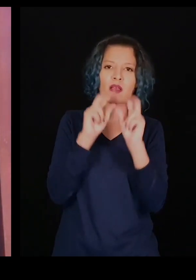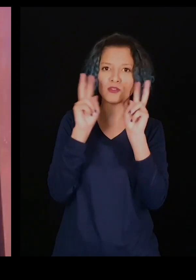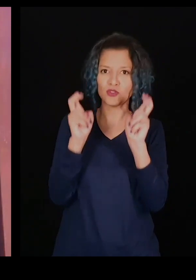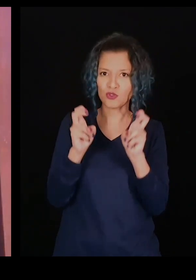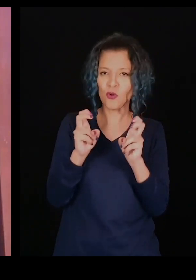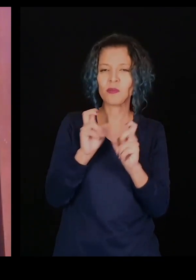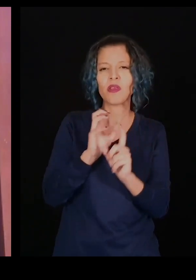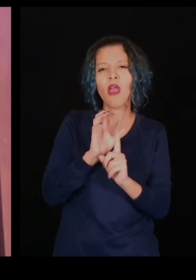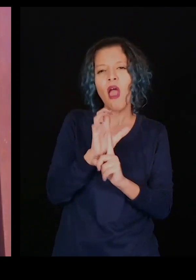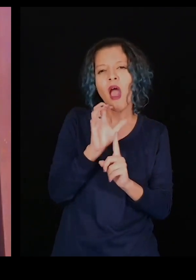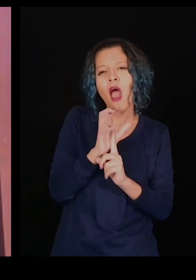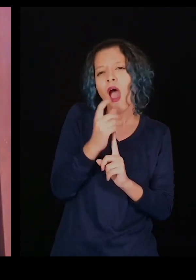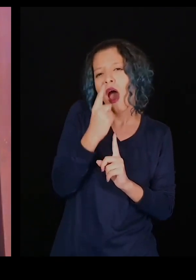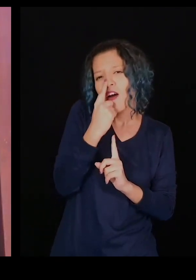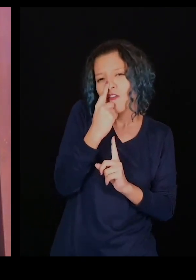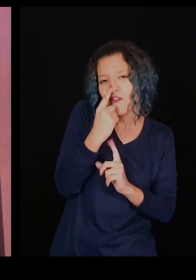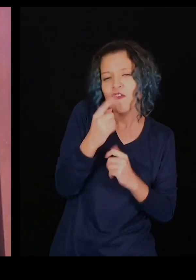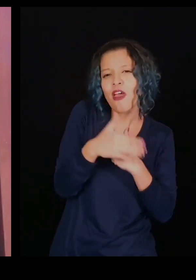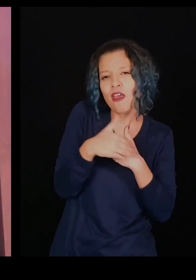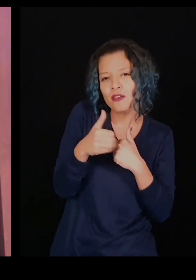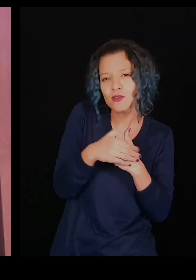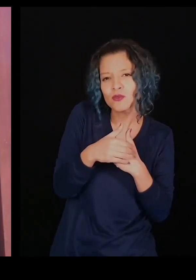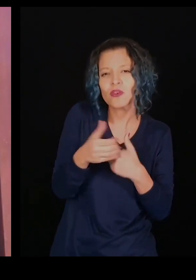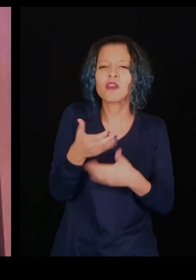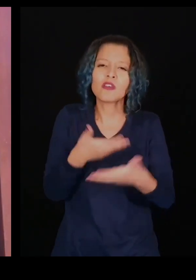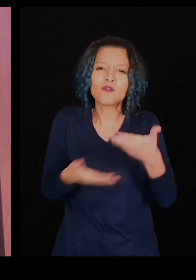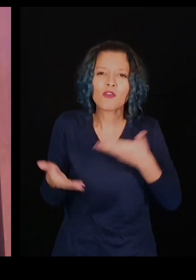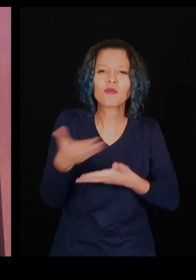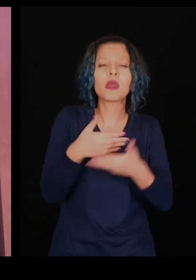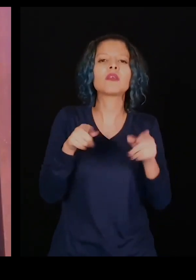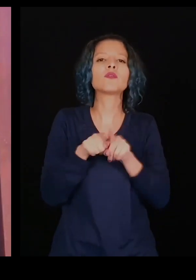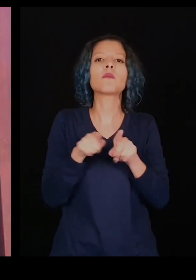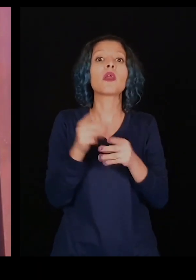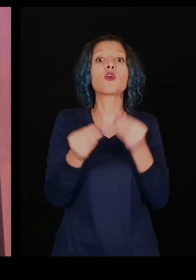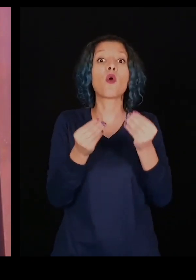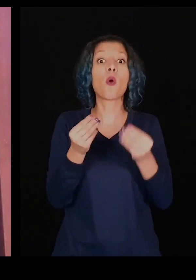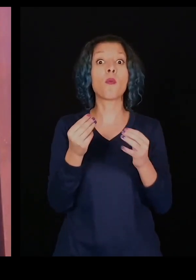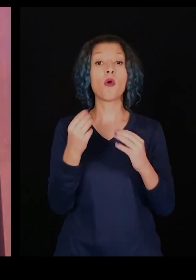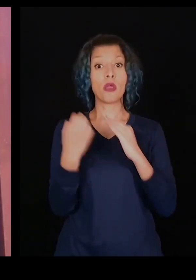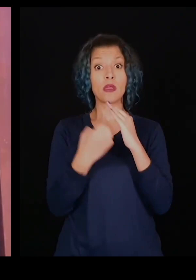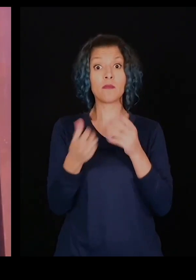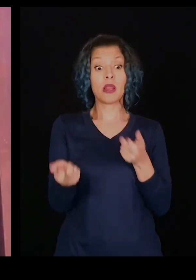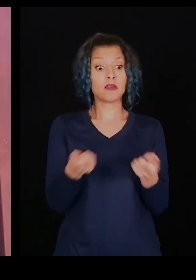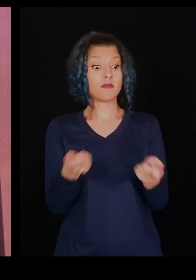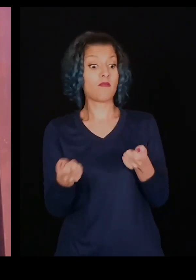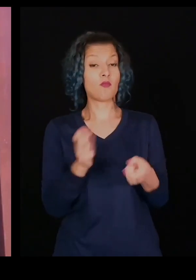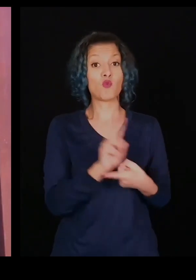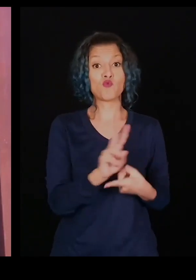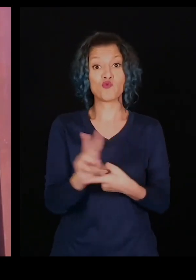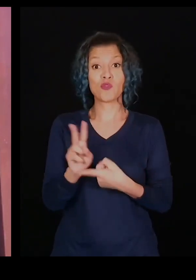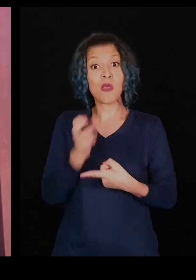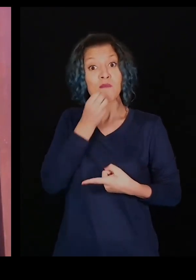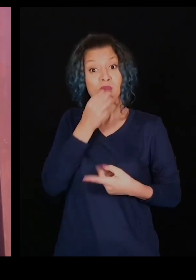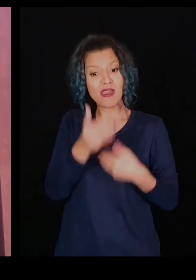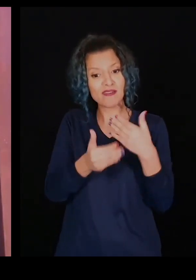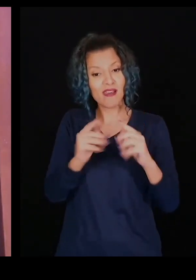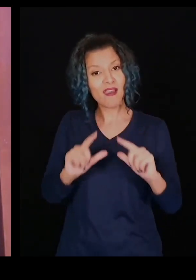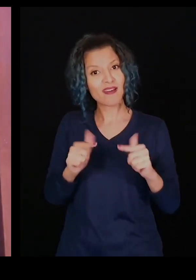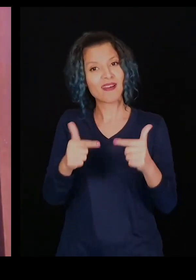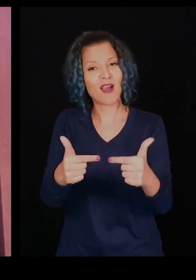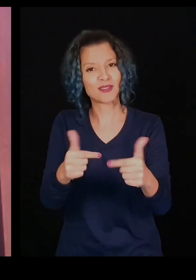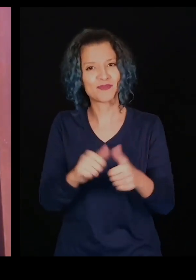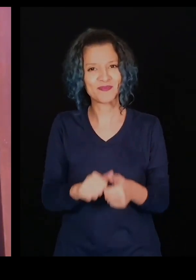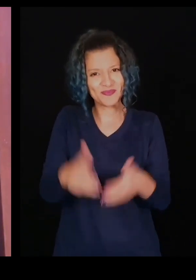no domínio aí do dia a dia da empresa que vocês fazem parte, conduzindo tão bem as causas. Muito obrigado. Bem,